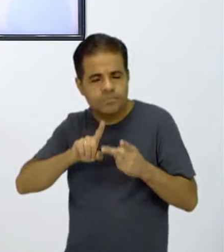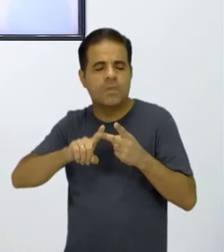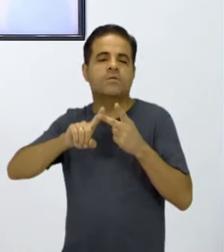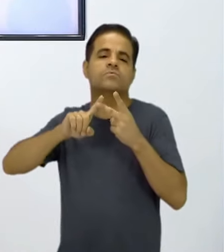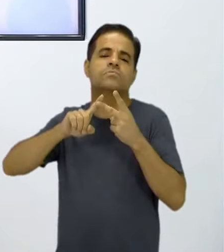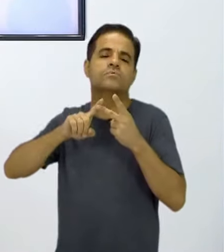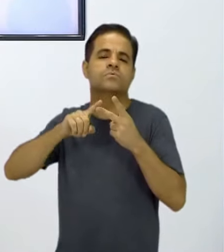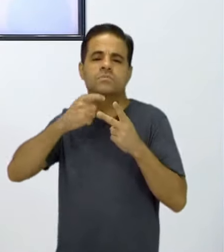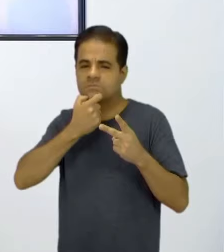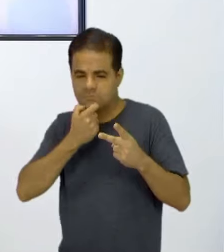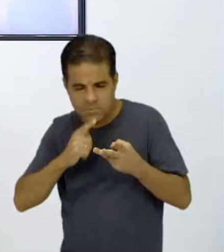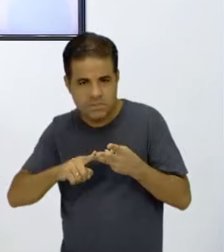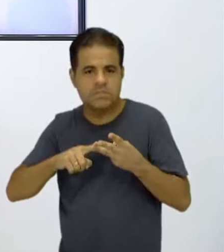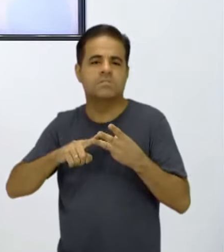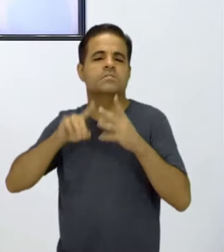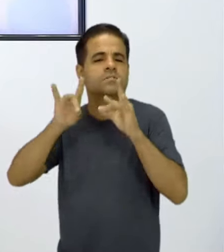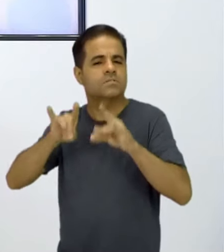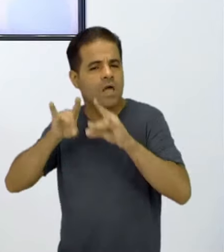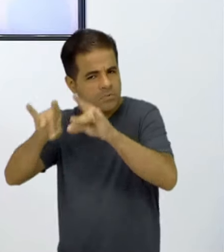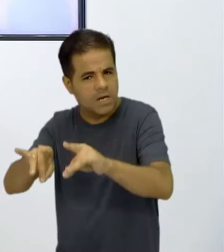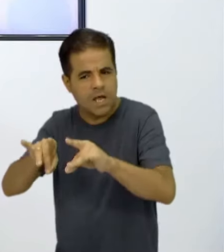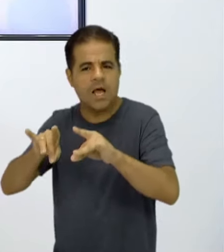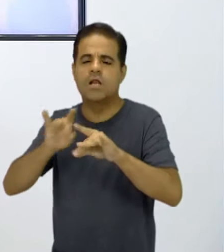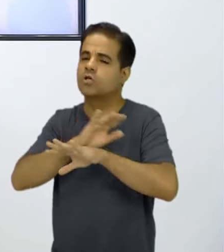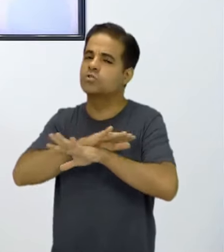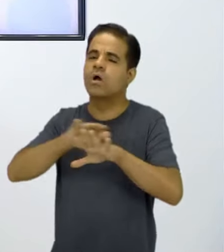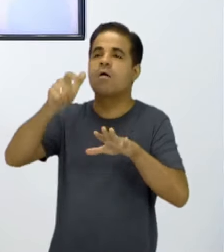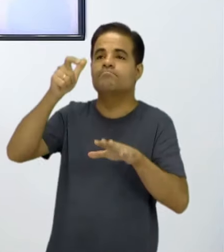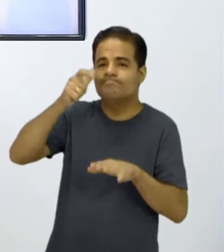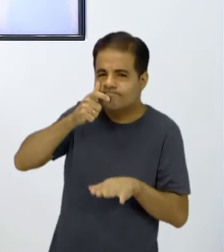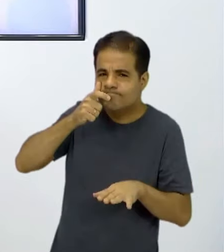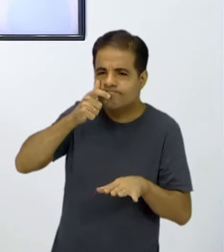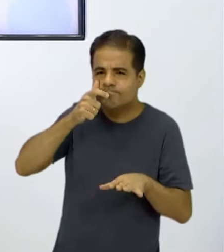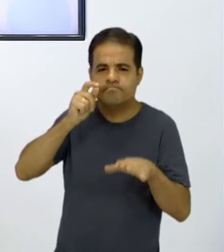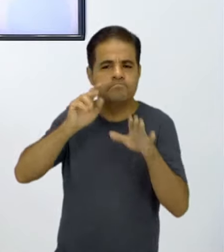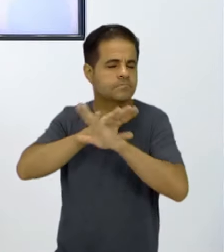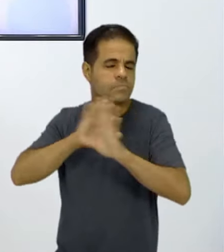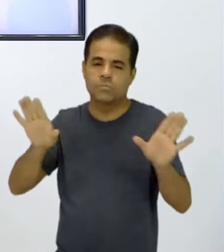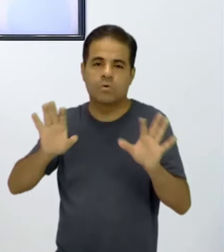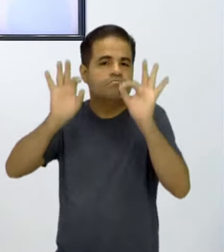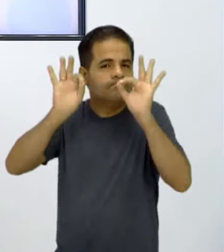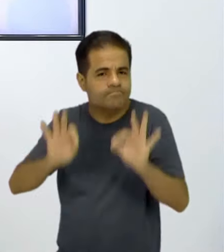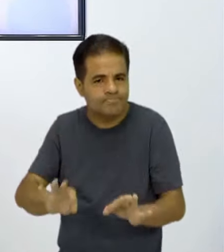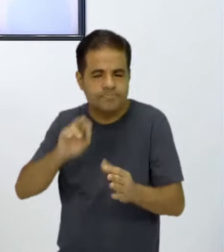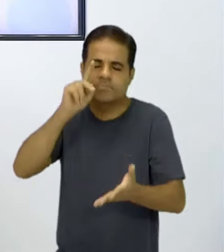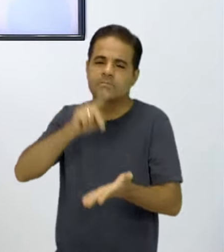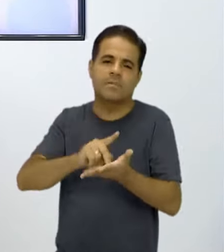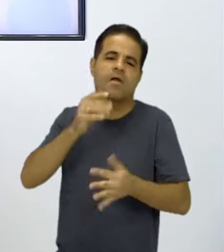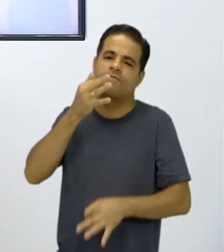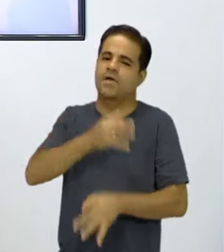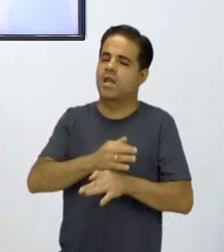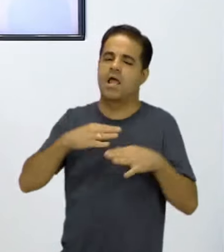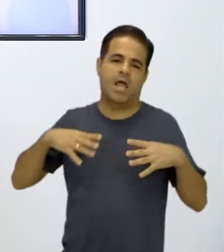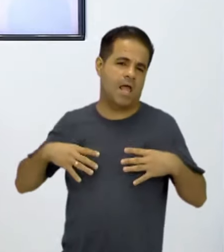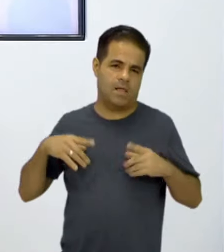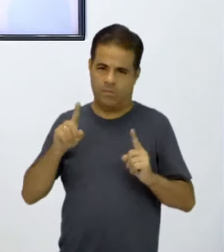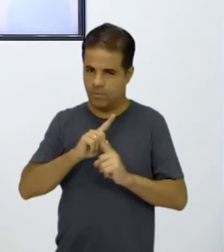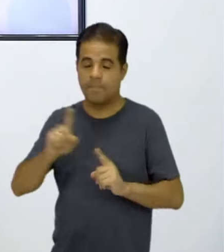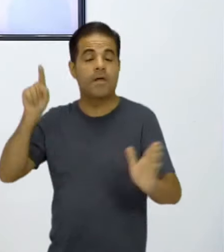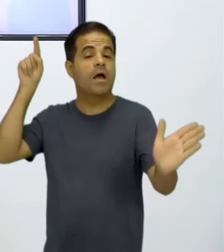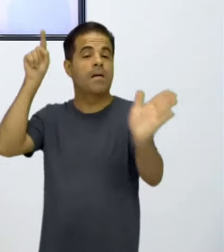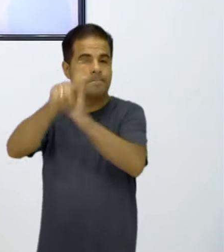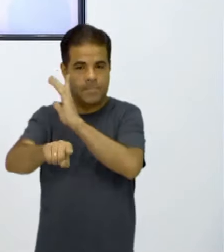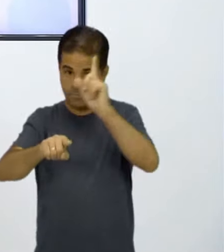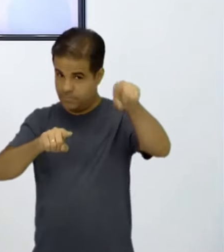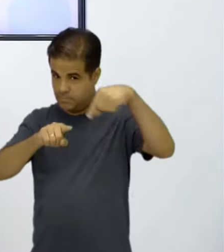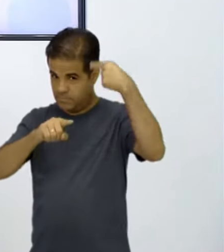Unidos na Inglaterra e na Austrália só a o e não é um feriado mas a pergunta que vai ficar